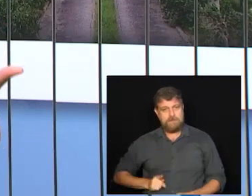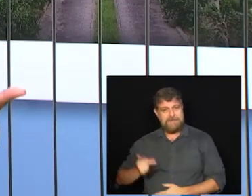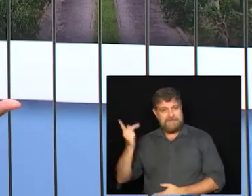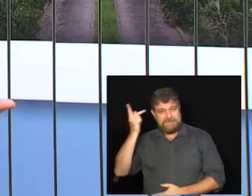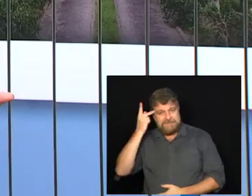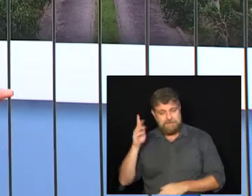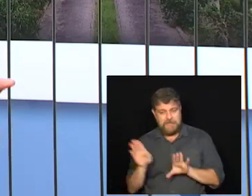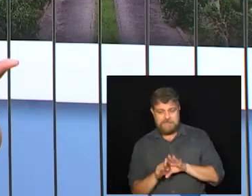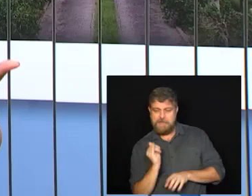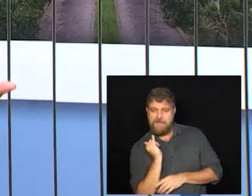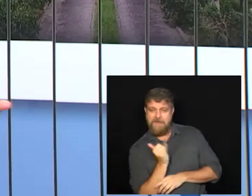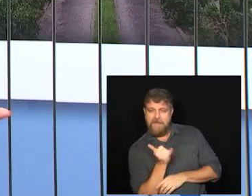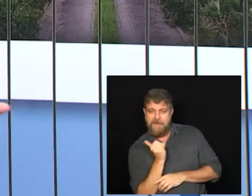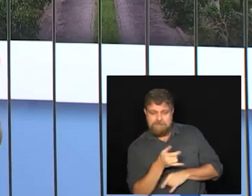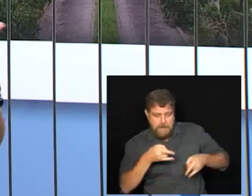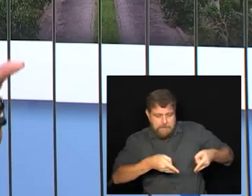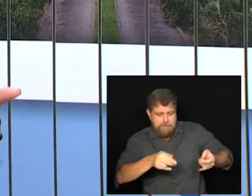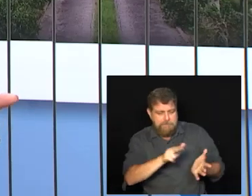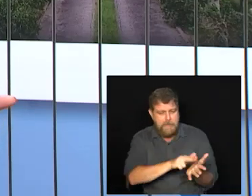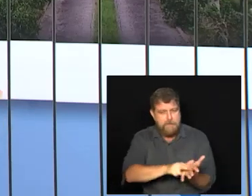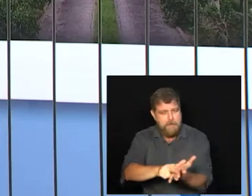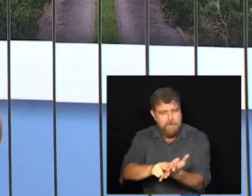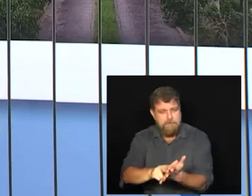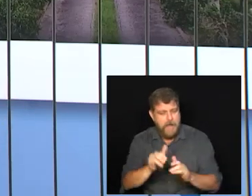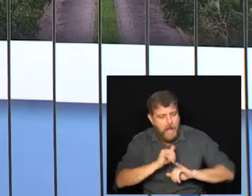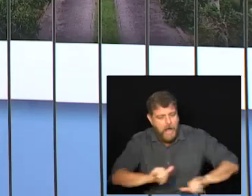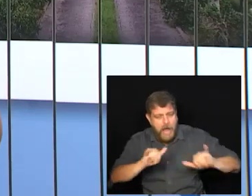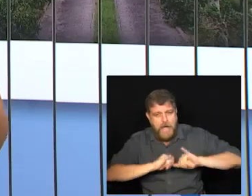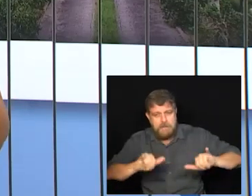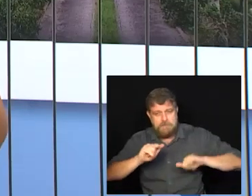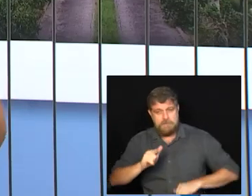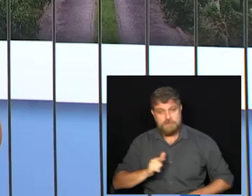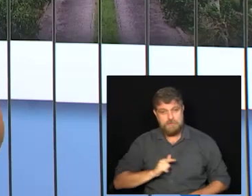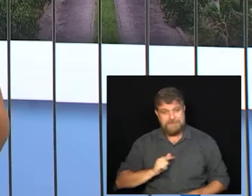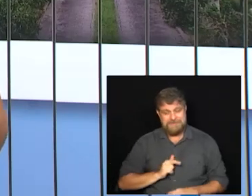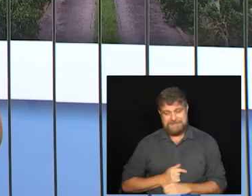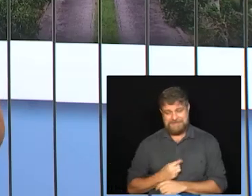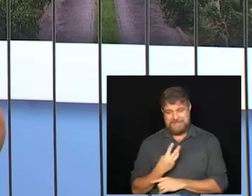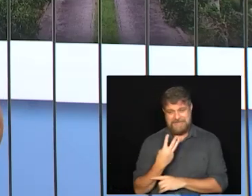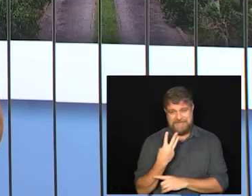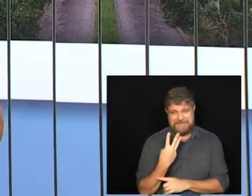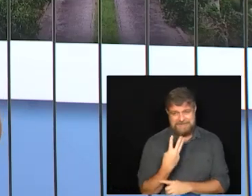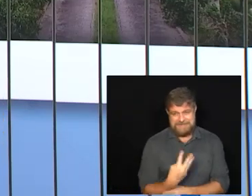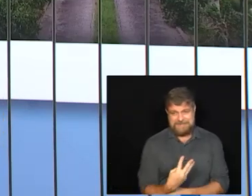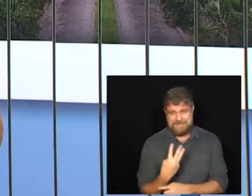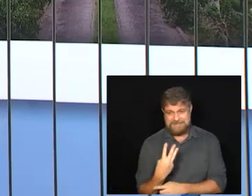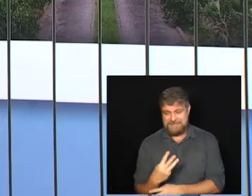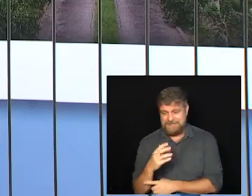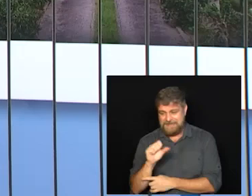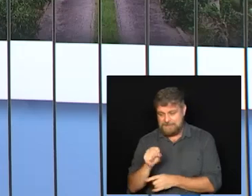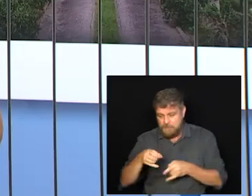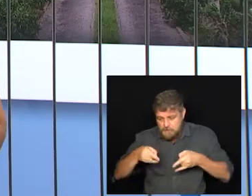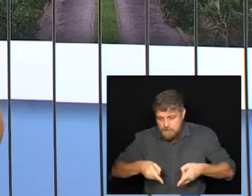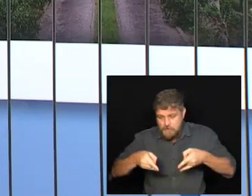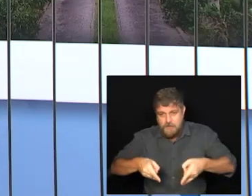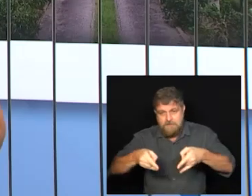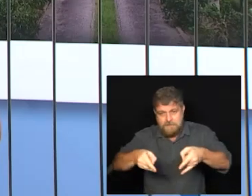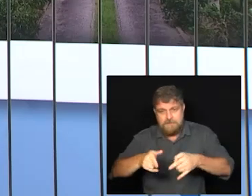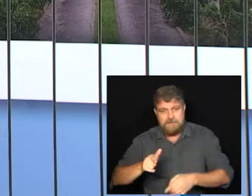da situação da ocupação dos leitos e anunciou a abertura de 338 novos leitos,